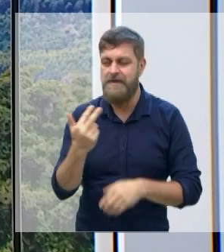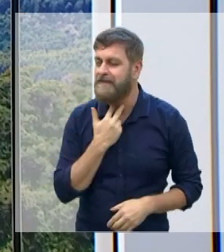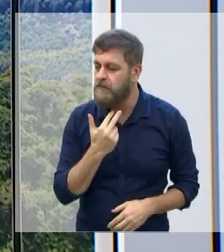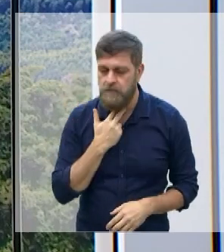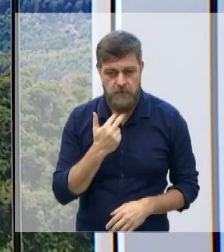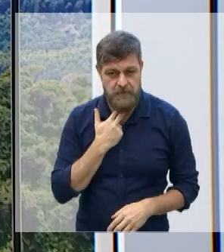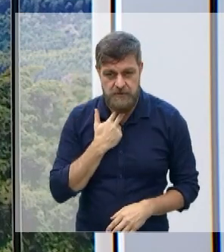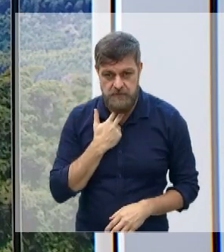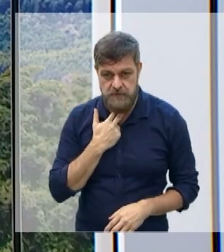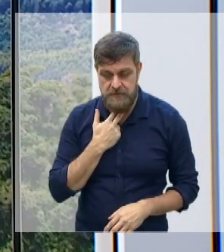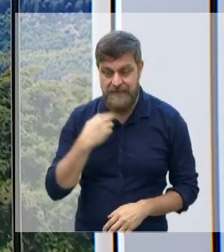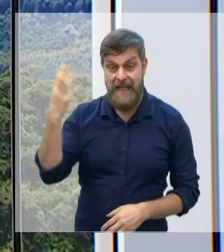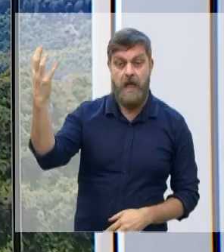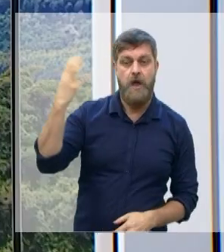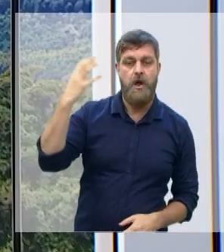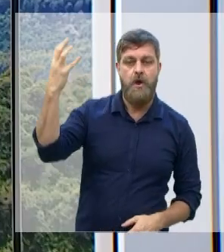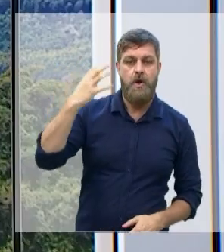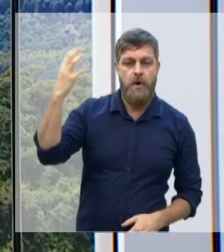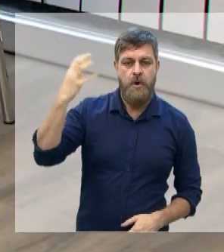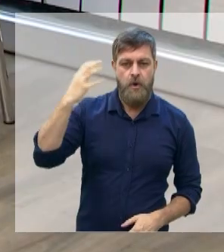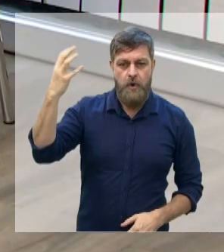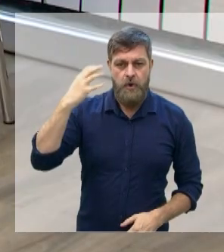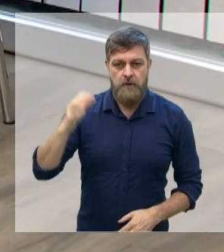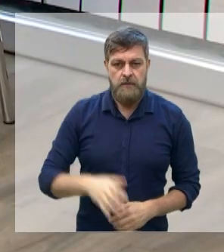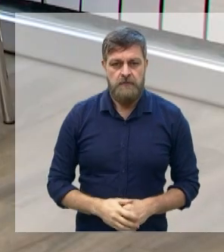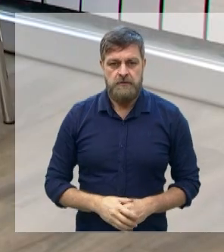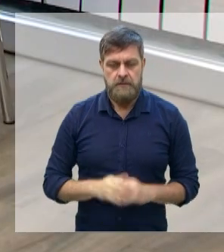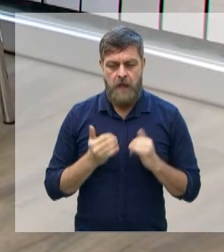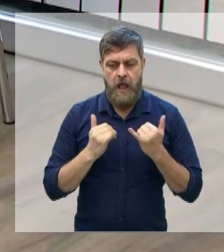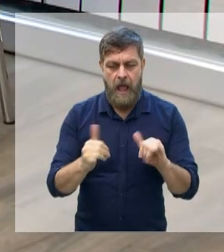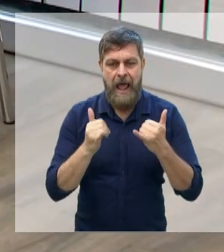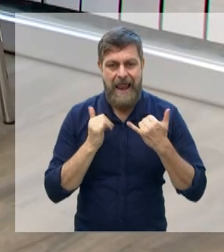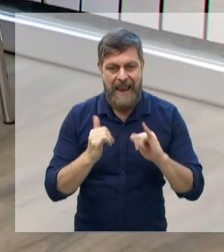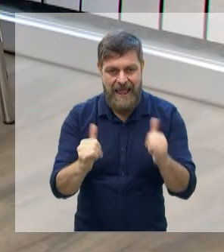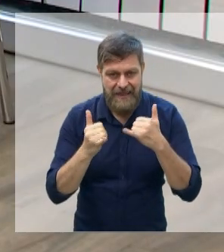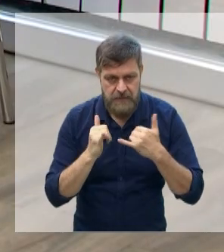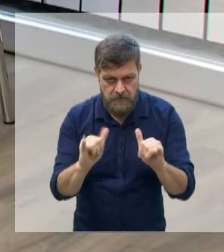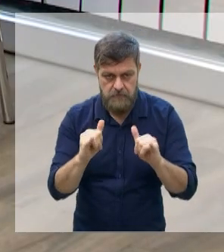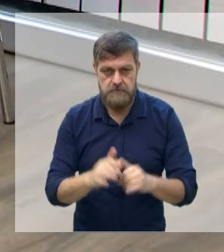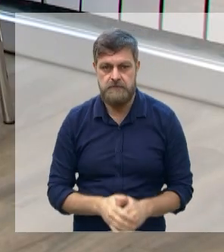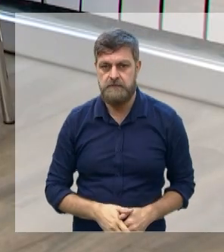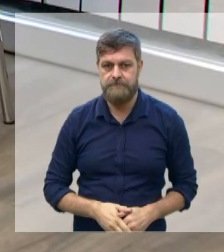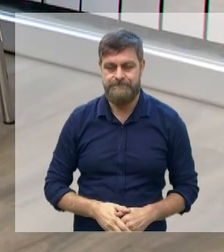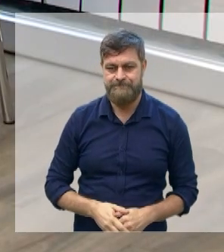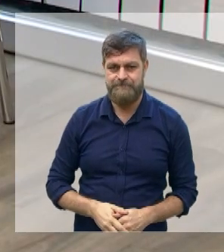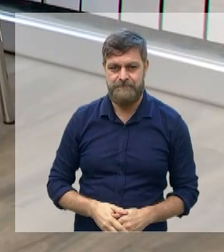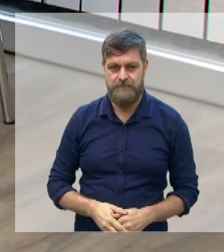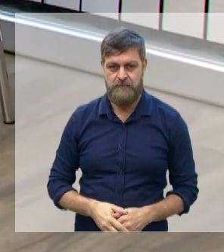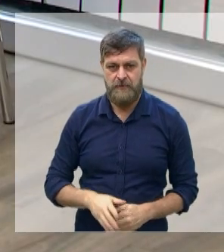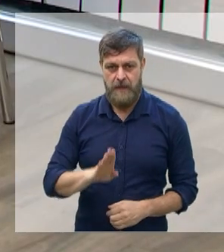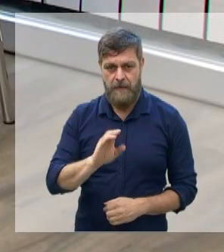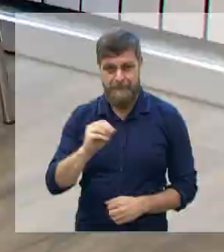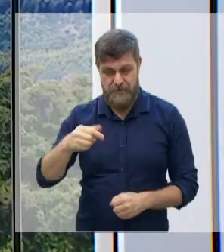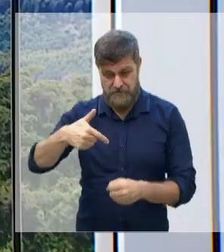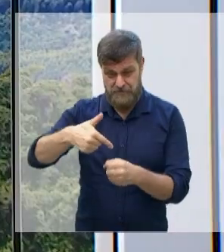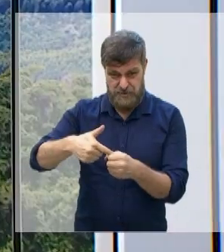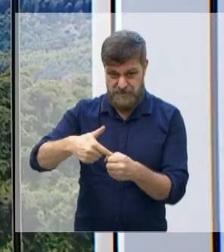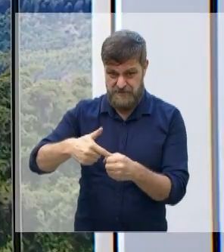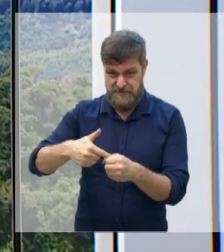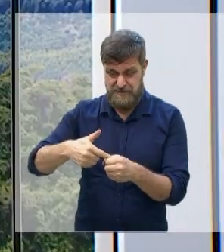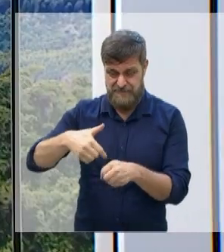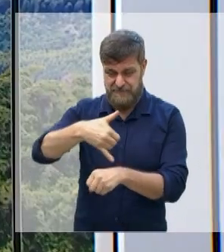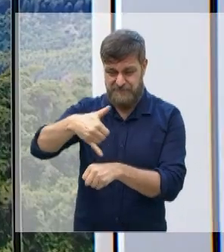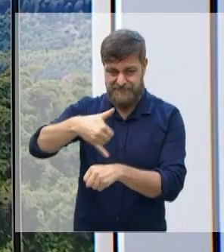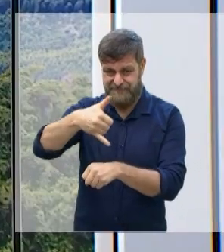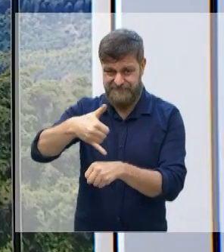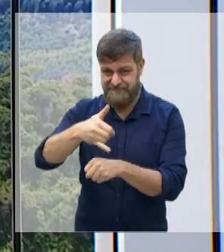e com ar condicionado então não celebre que os aviões deverão ser elétricos biodiesel não é não poluente porque o biodiesel ele